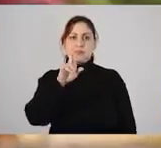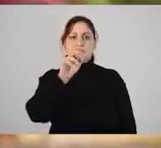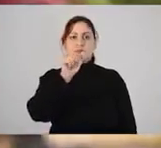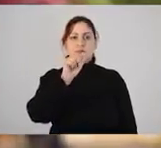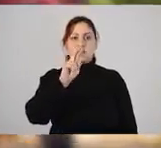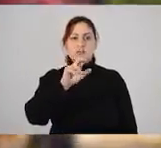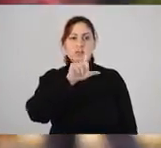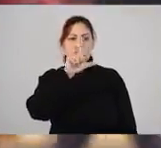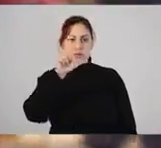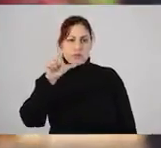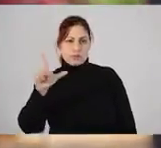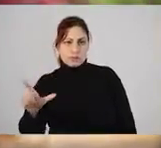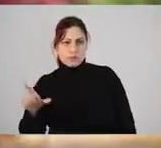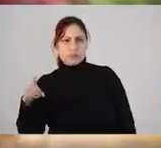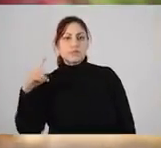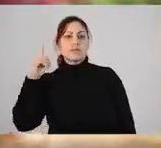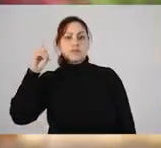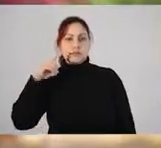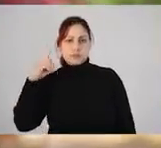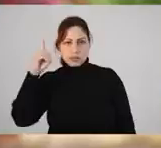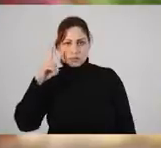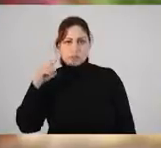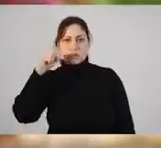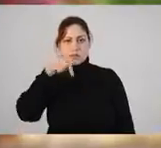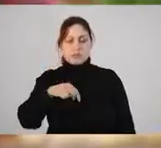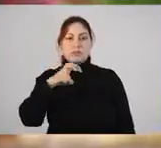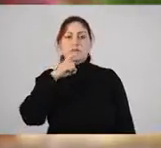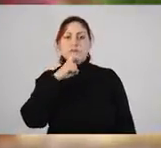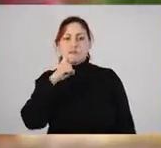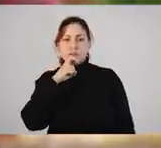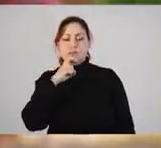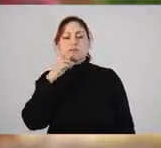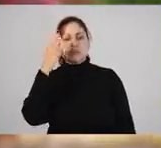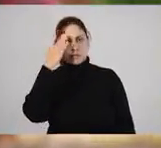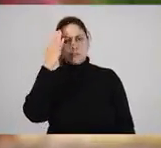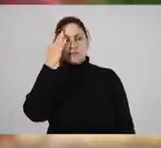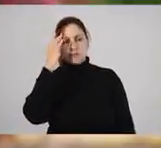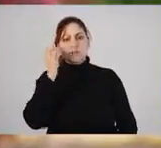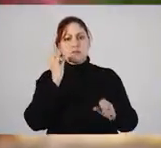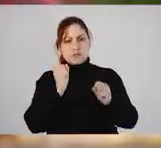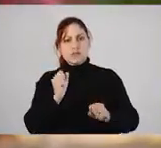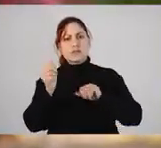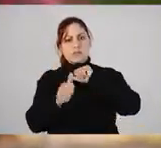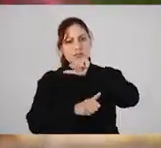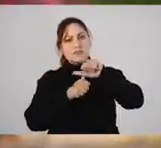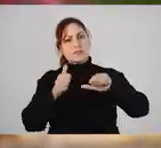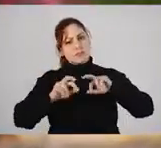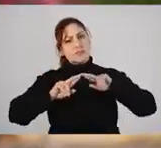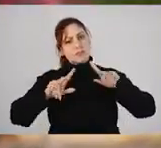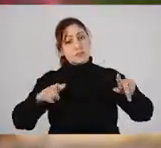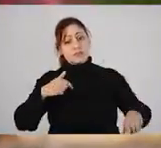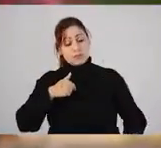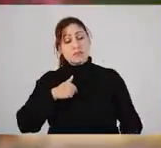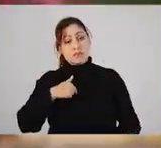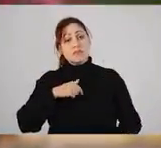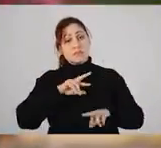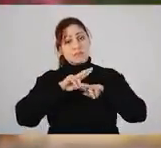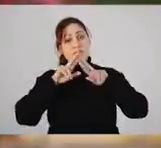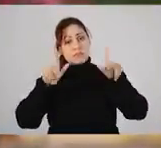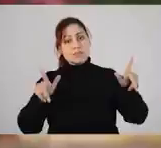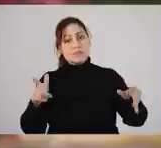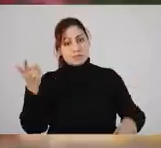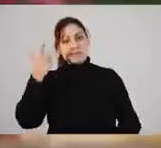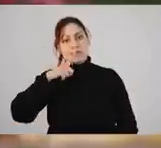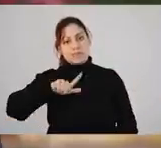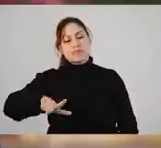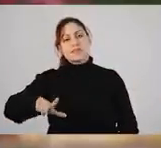sou Raul Marcelo, deputado estadual daqui de Sorocaba. Sei que é possível fazer diferente. Aliás, é o que eu tenho feito